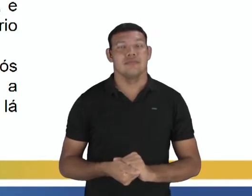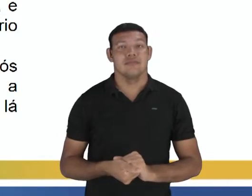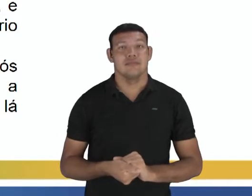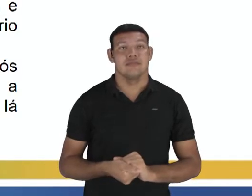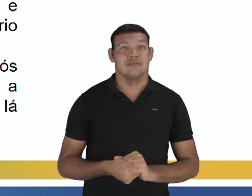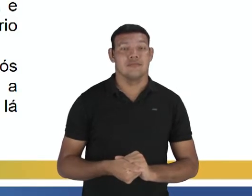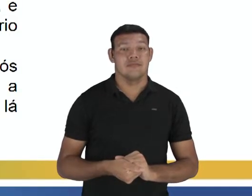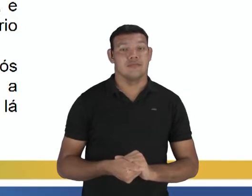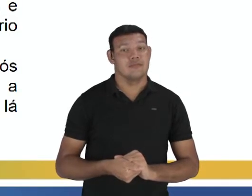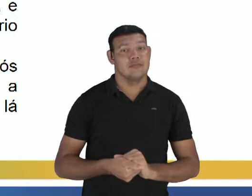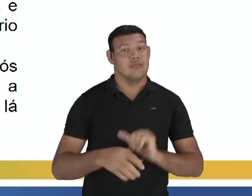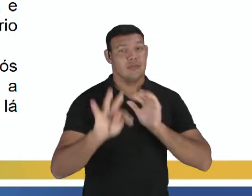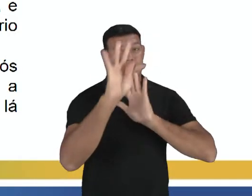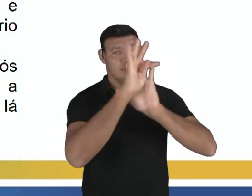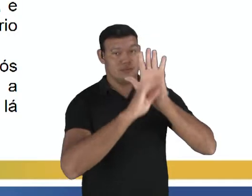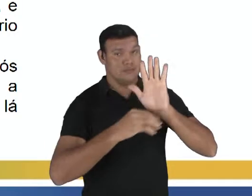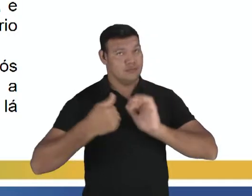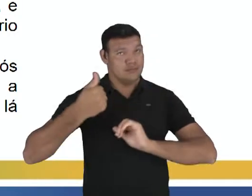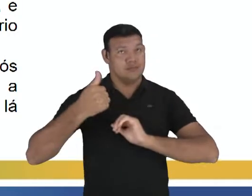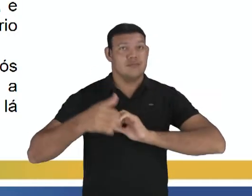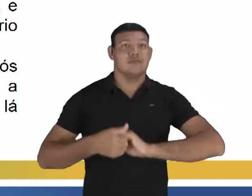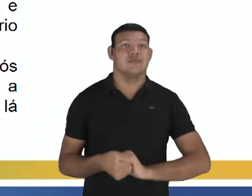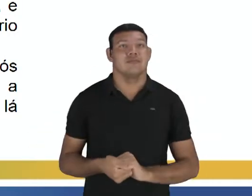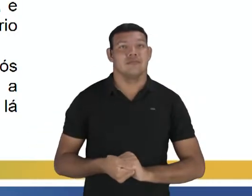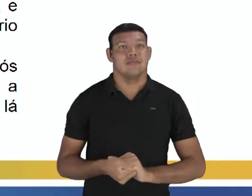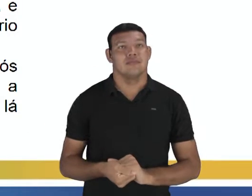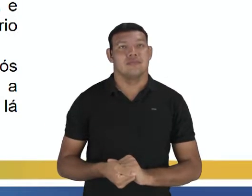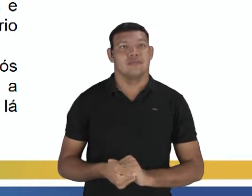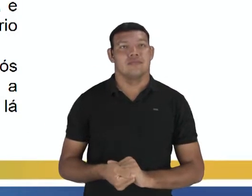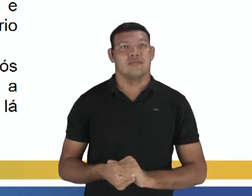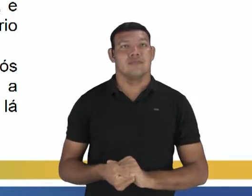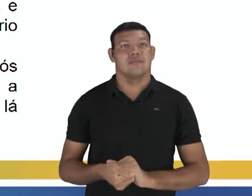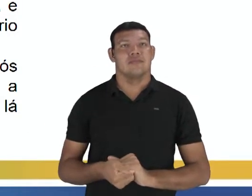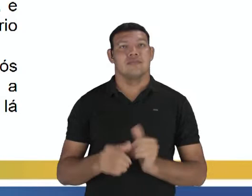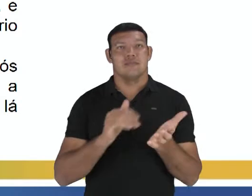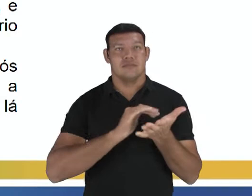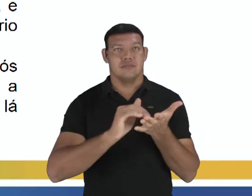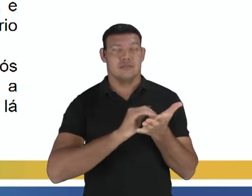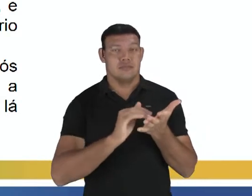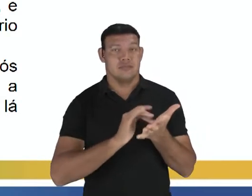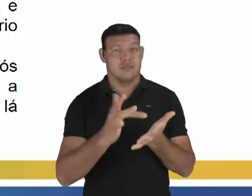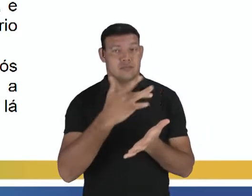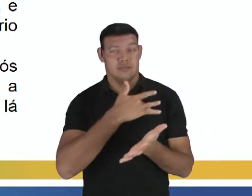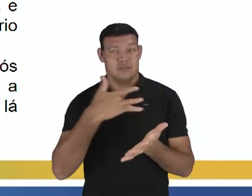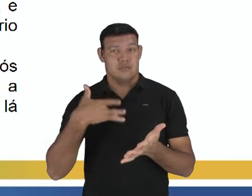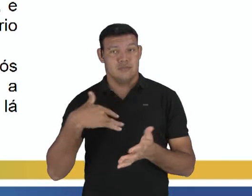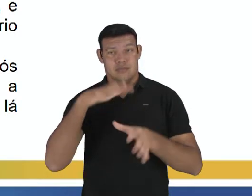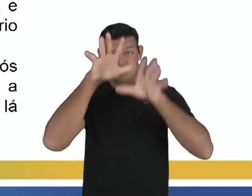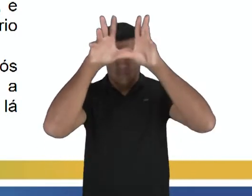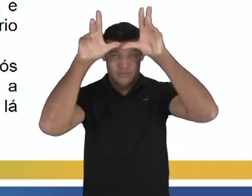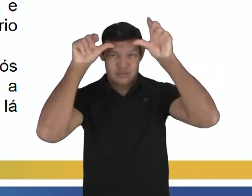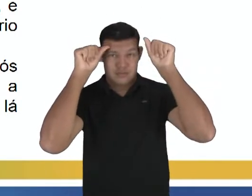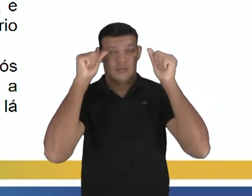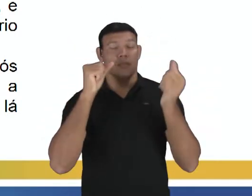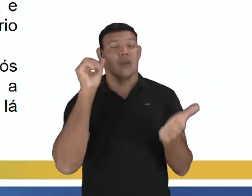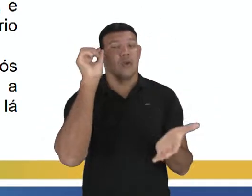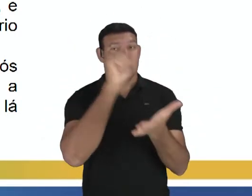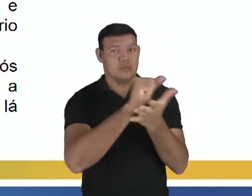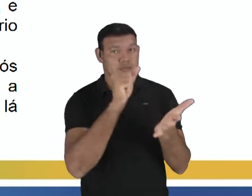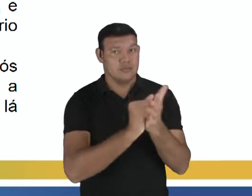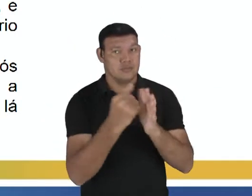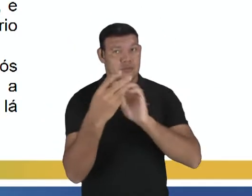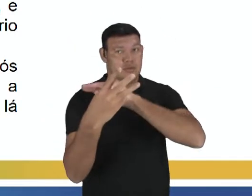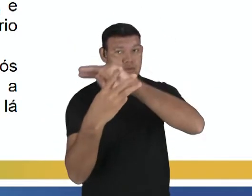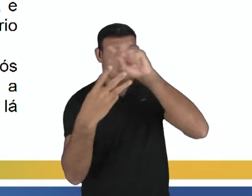Temos aqui o texto 1, que diz assim: Secretaria de Saúde do Acre confirma 3 primeiros